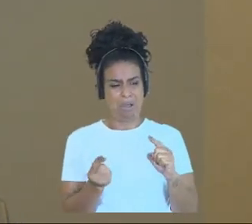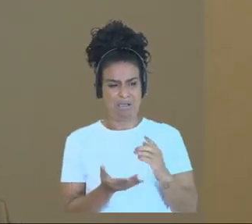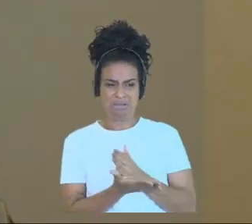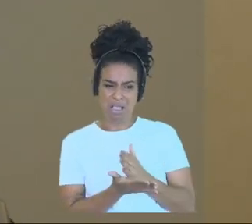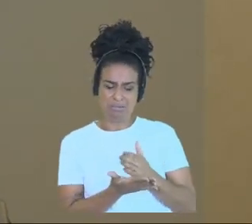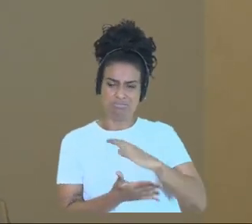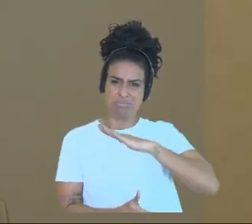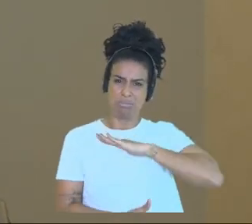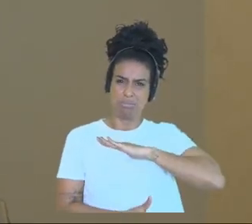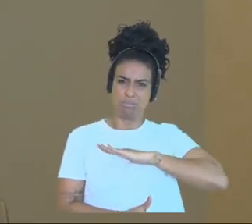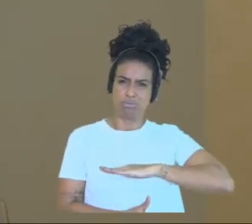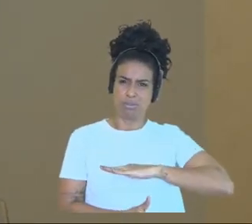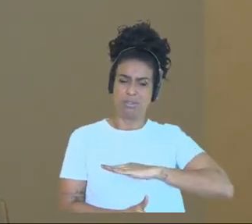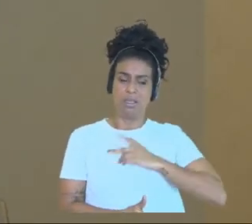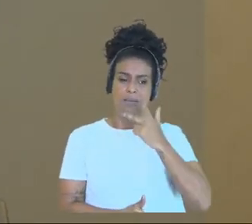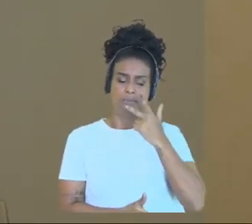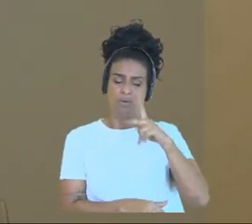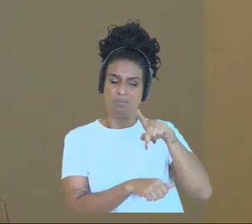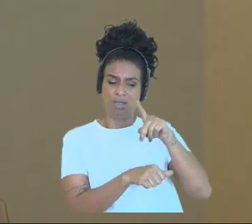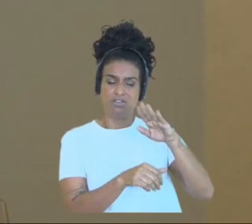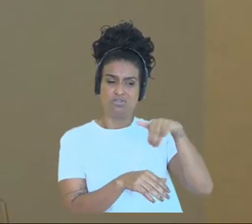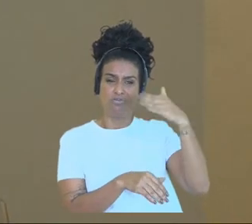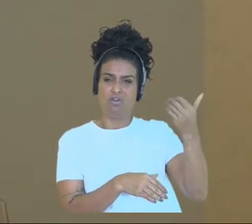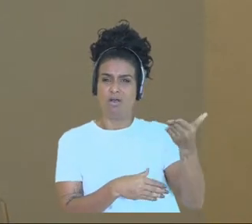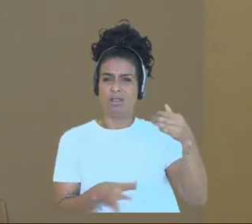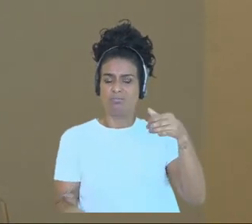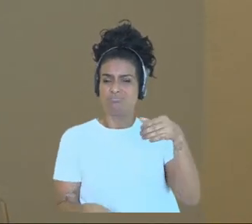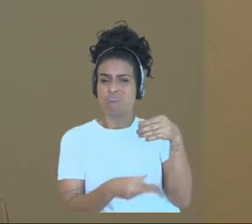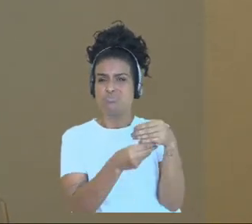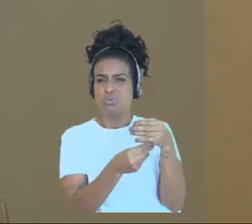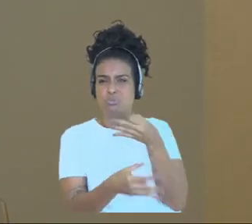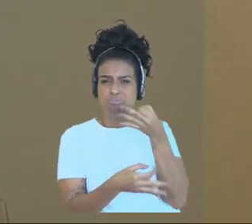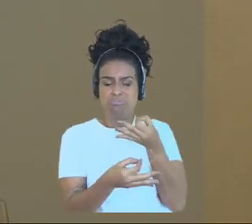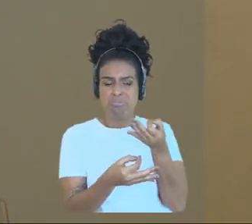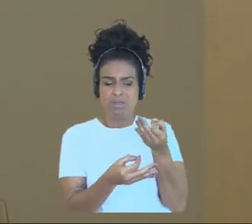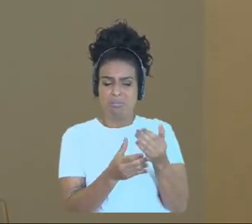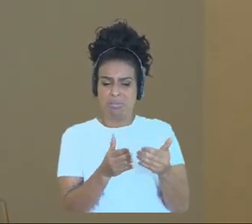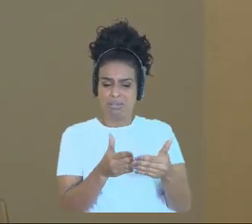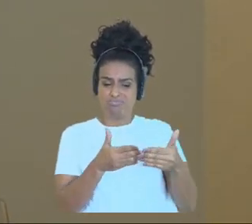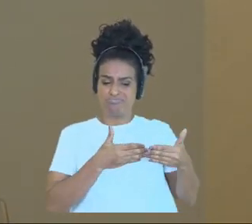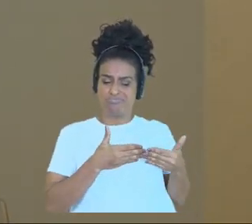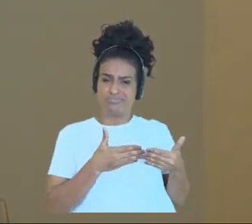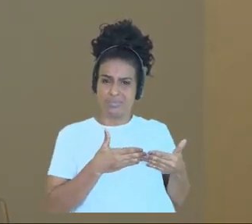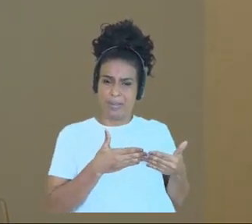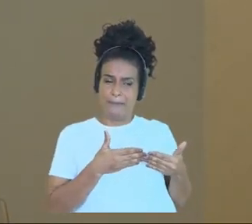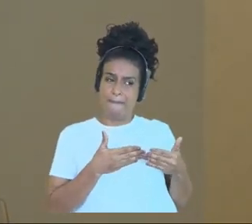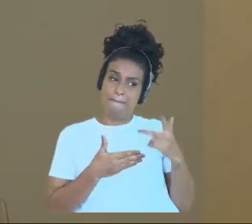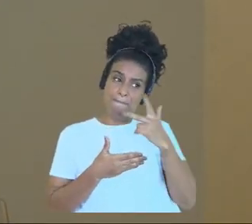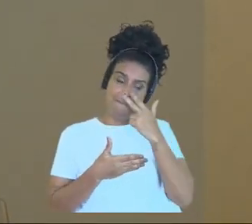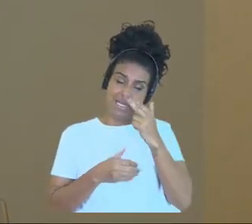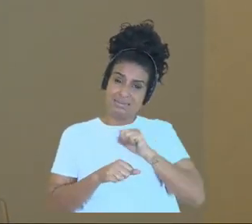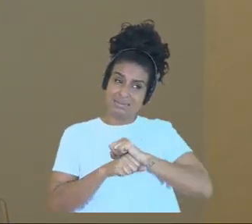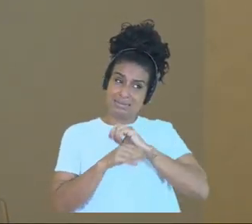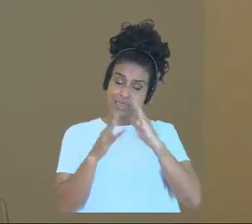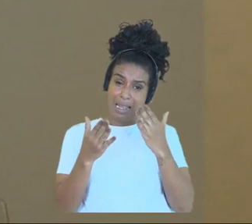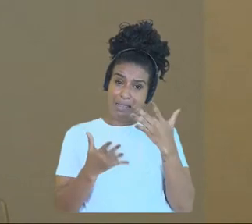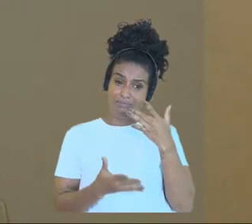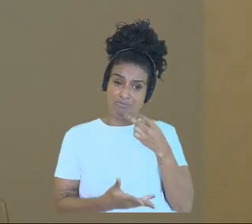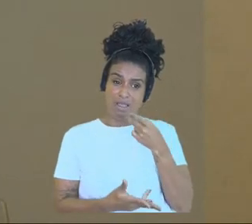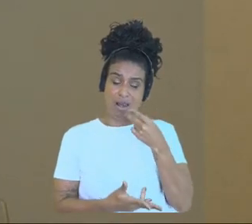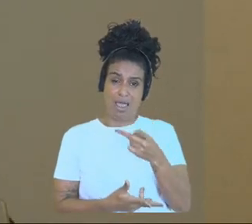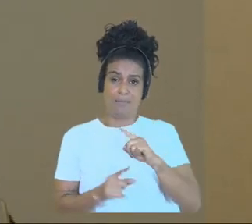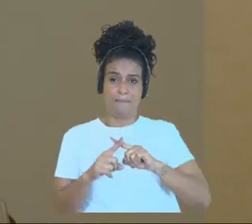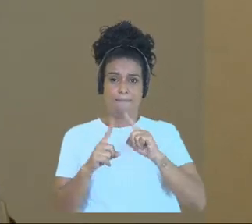que o Brasil deixou de contribuir nas relações internacionais. Parece uma constatação óbvia e uma tarefa simples,